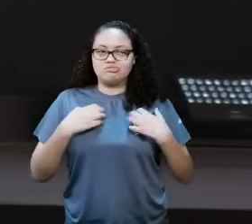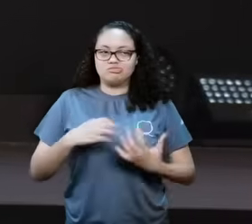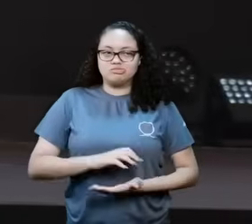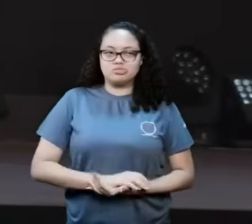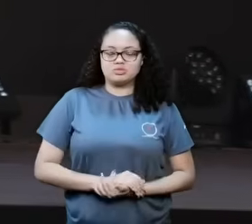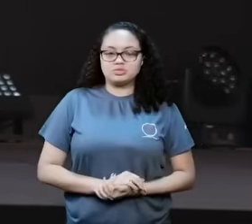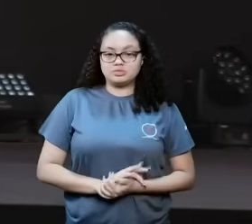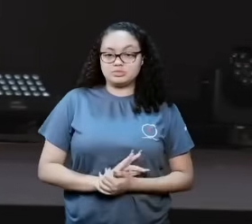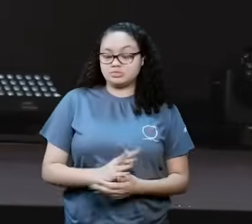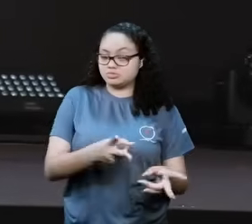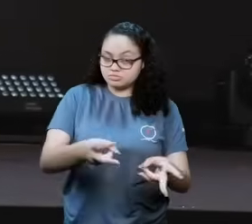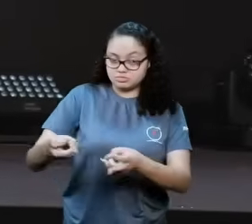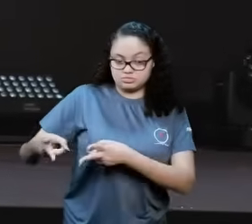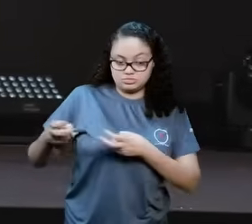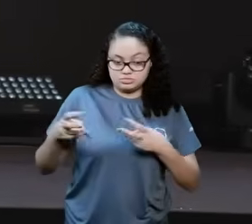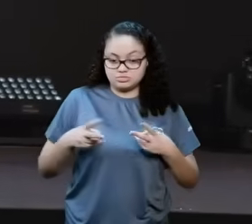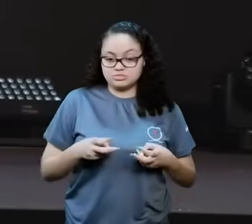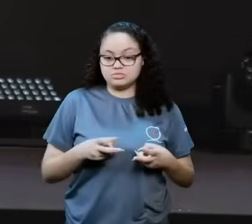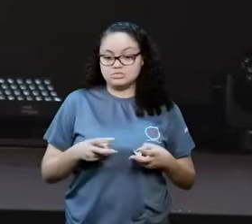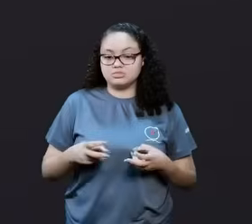Então veja,